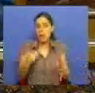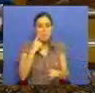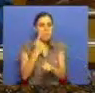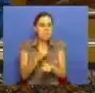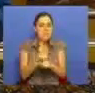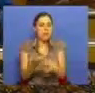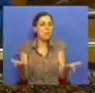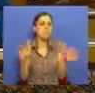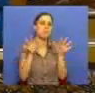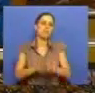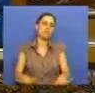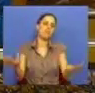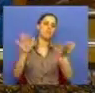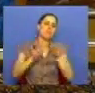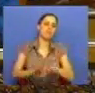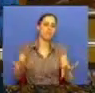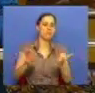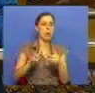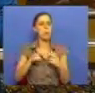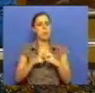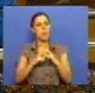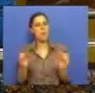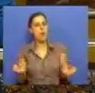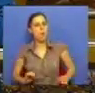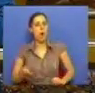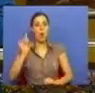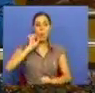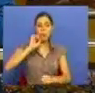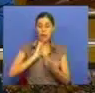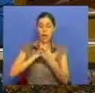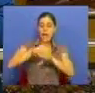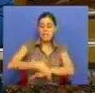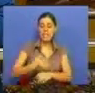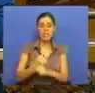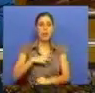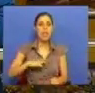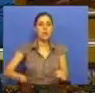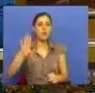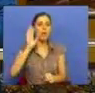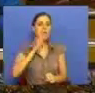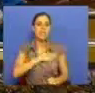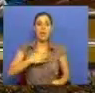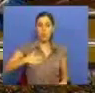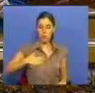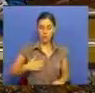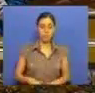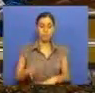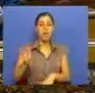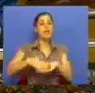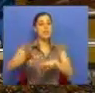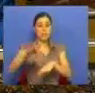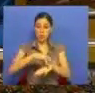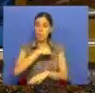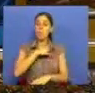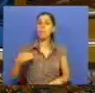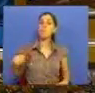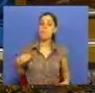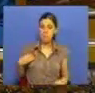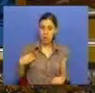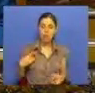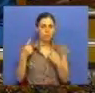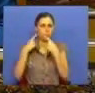manteve-se impávido e sereno, como se isso não comprometesse a qualidade e o acesso ao Serviço Nacional de Saúde. E saíram médicos